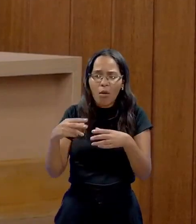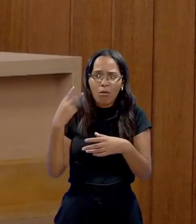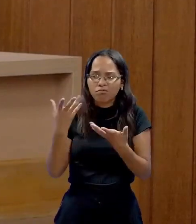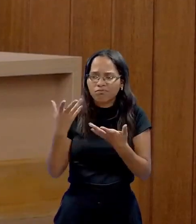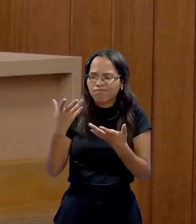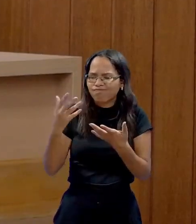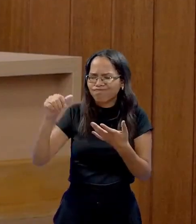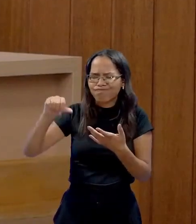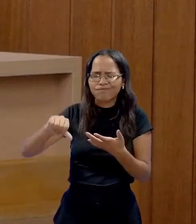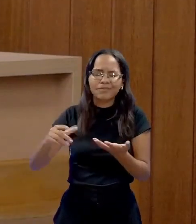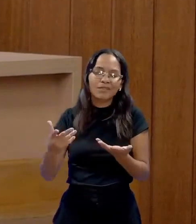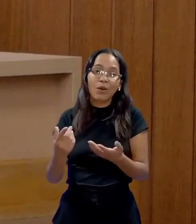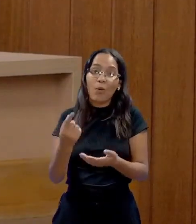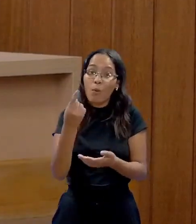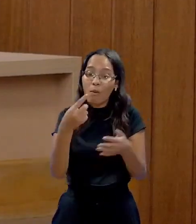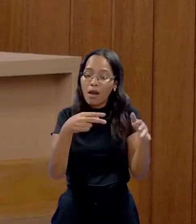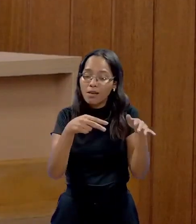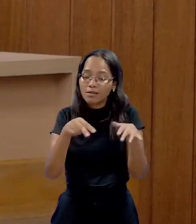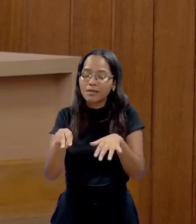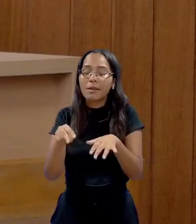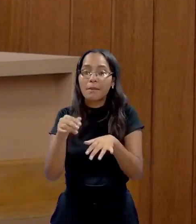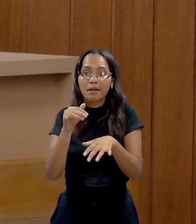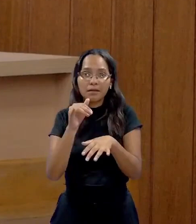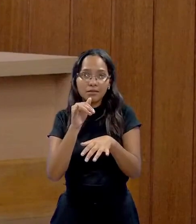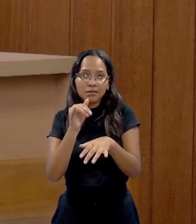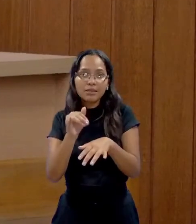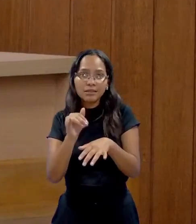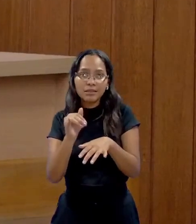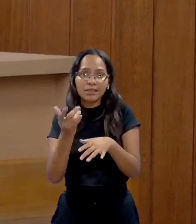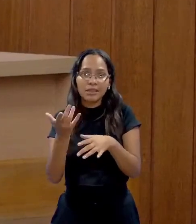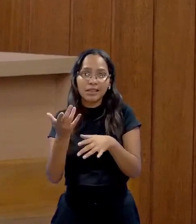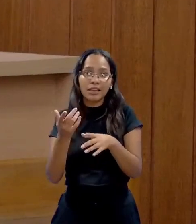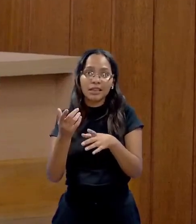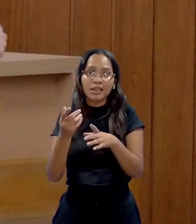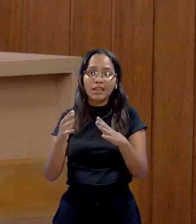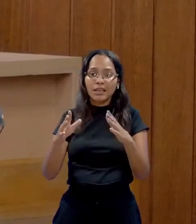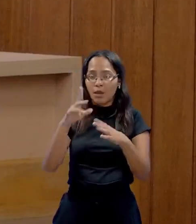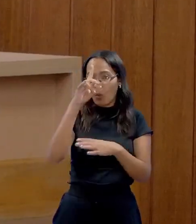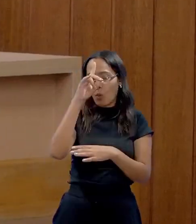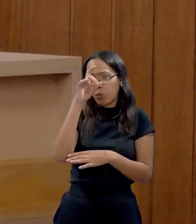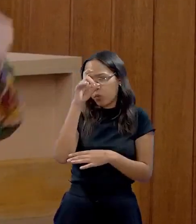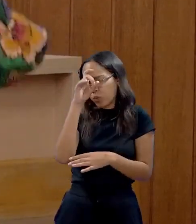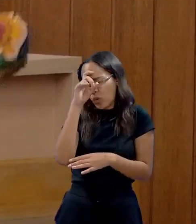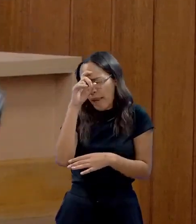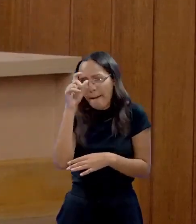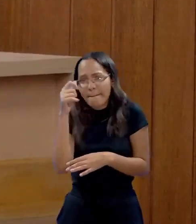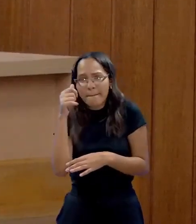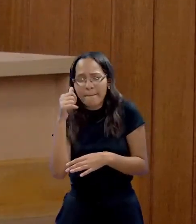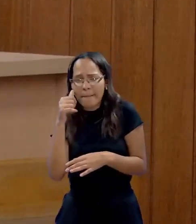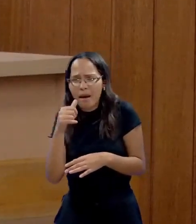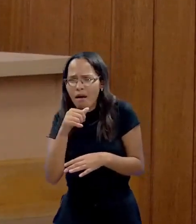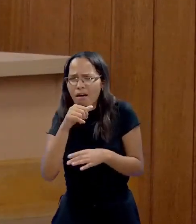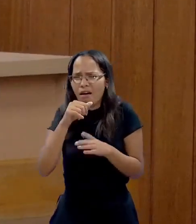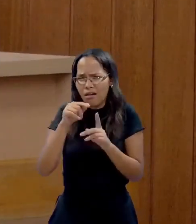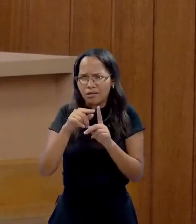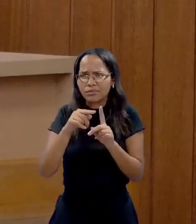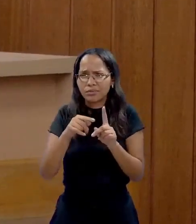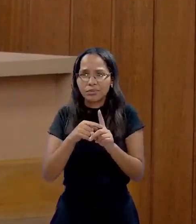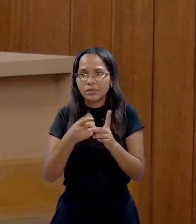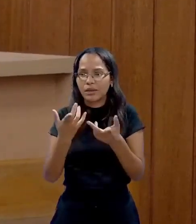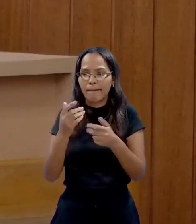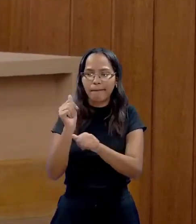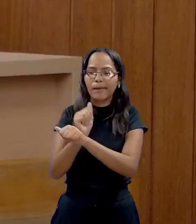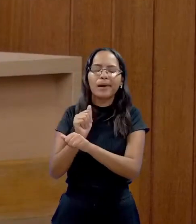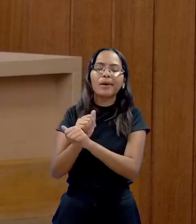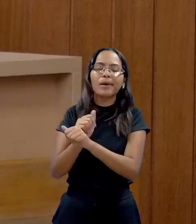uma semana que foi anunciado, por exemplo, que as maternidades iriam parar de atender. E aí os